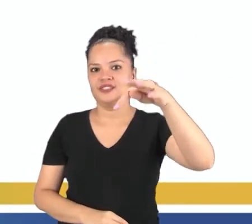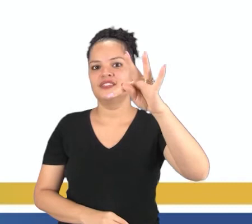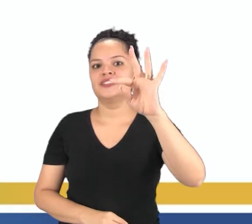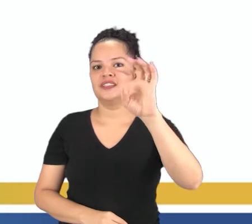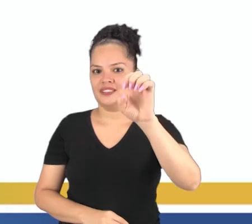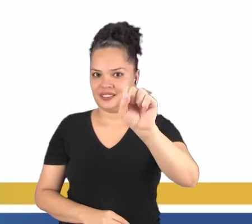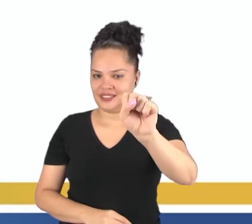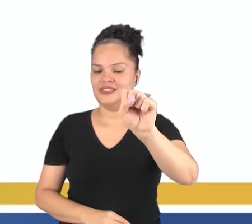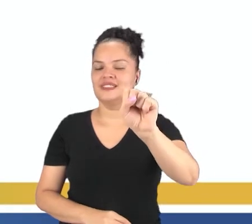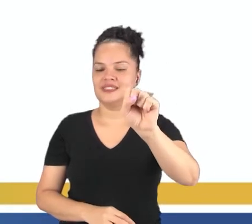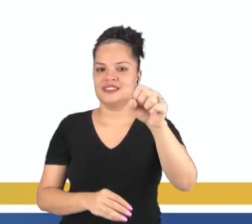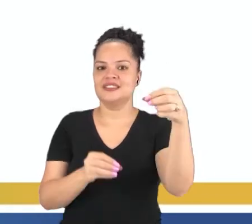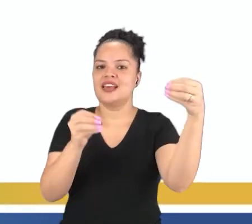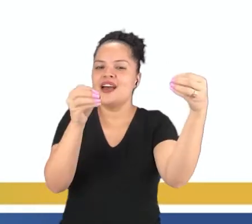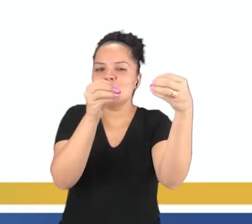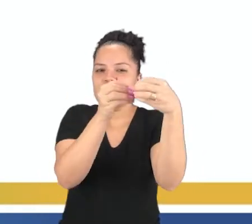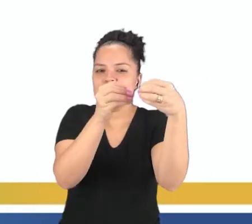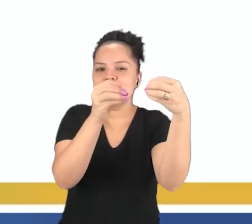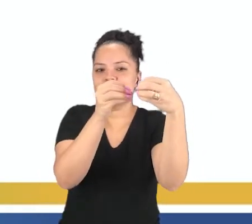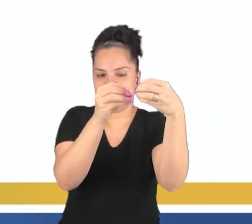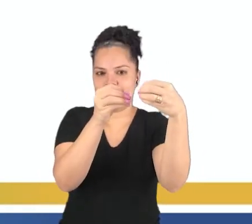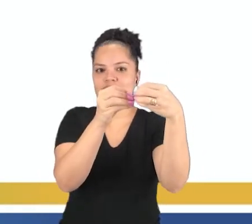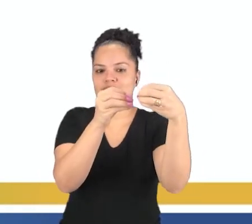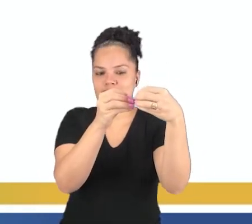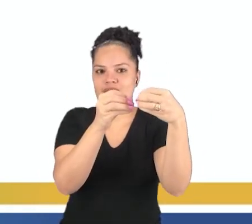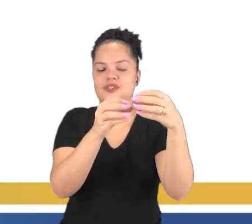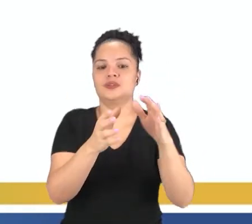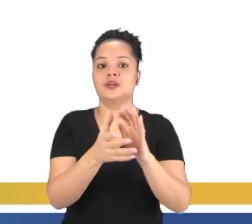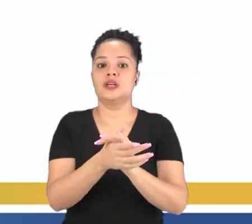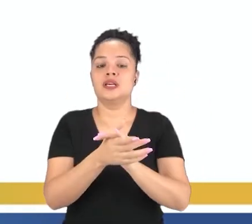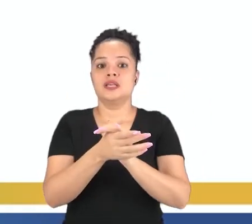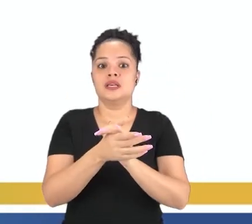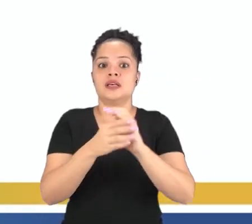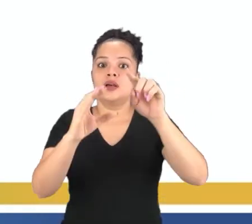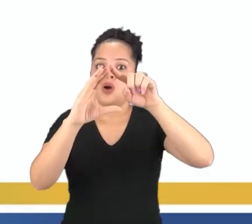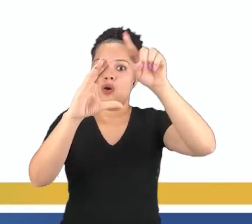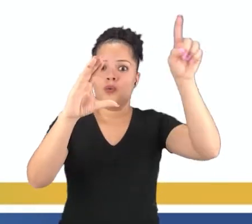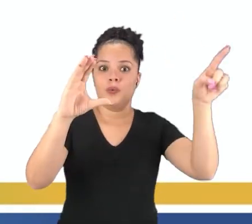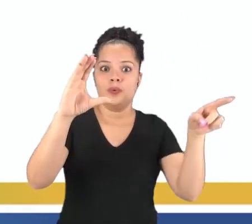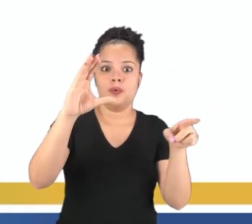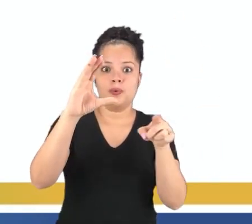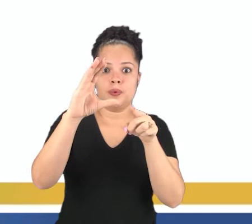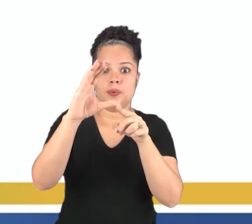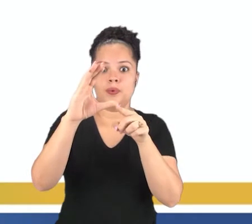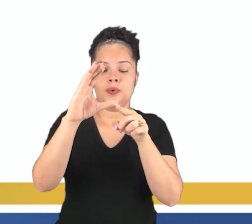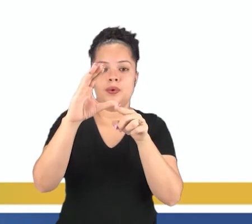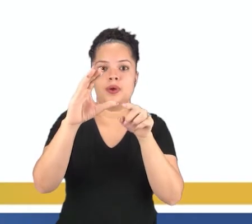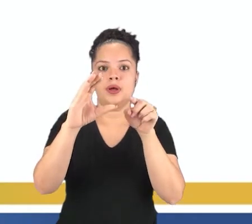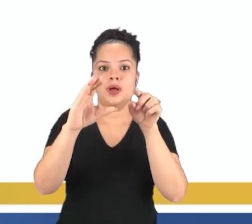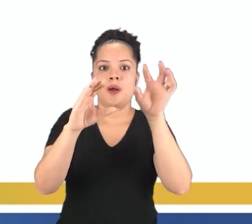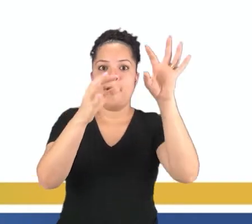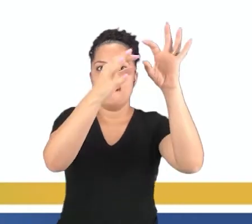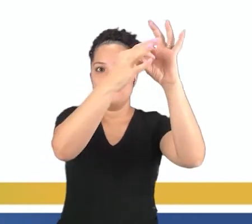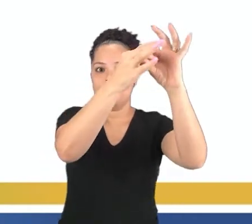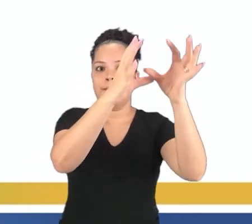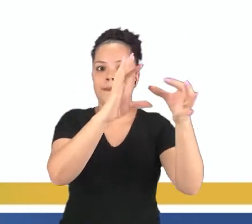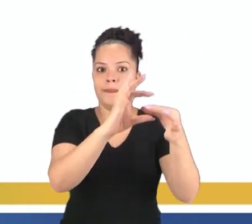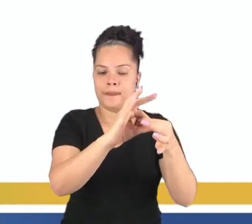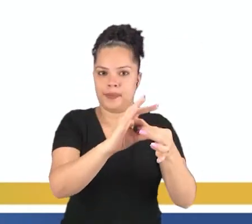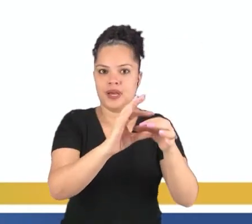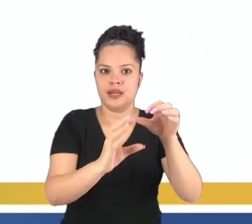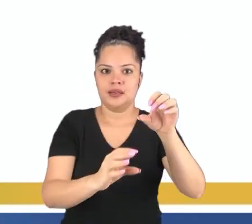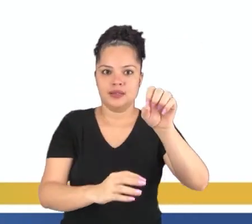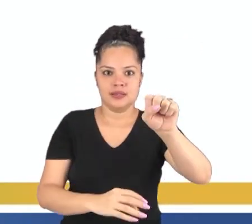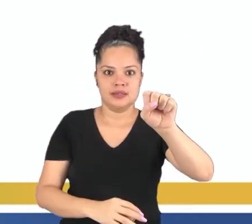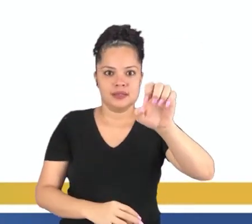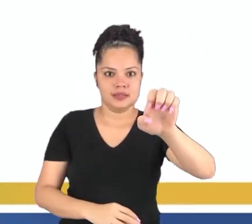repare que circunferências secantes são circunferências que possuem dois pontos em comum e circunferências